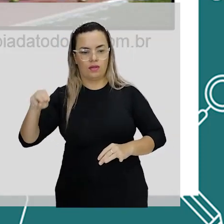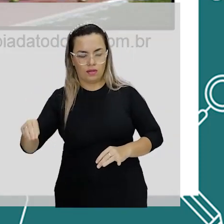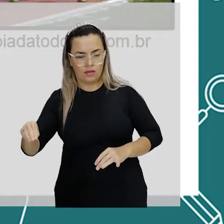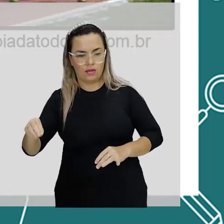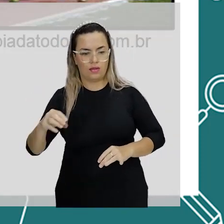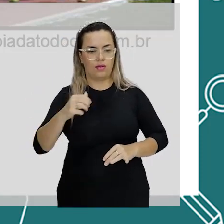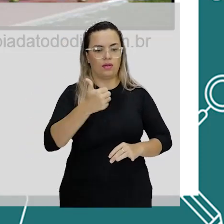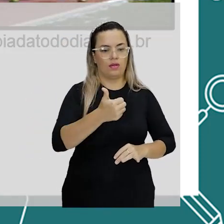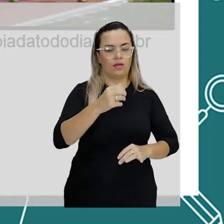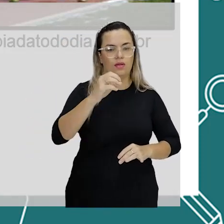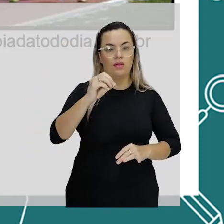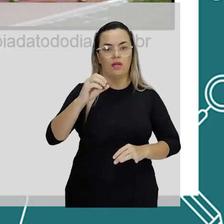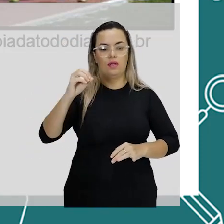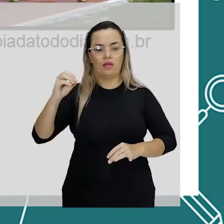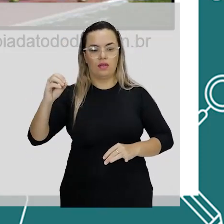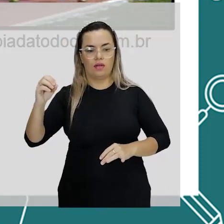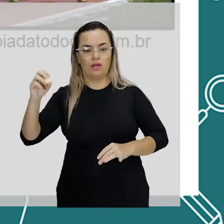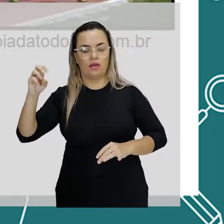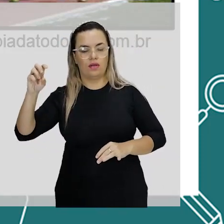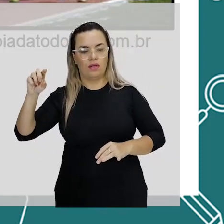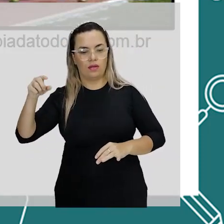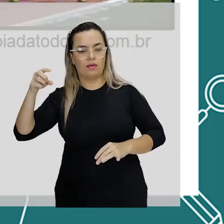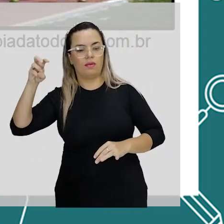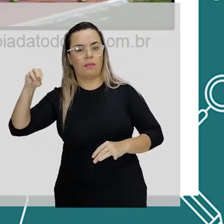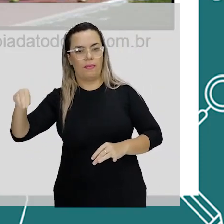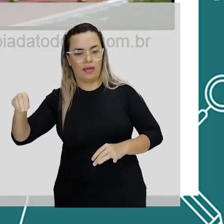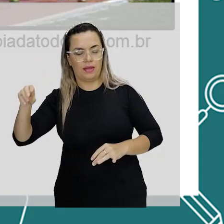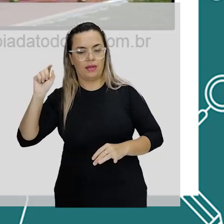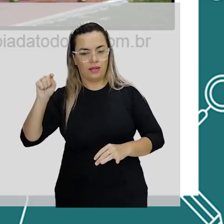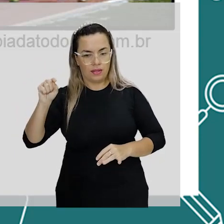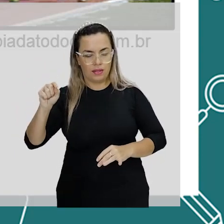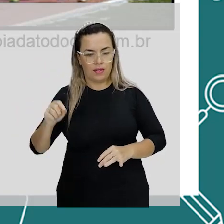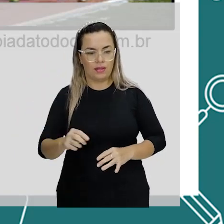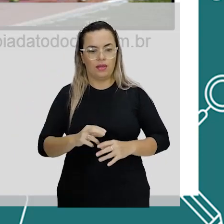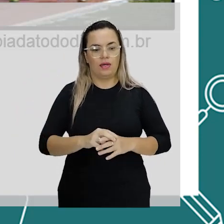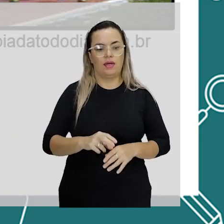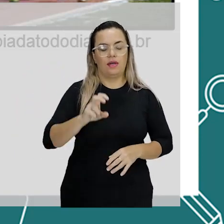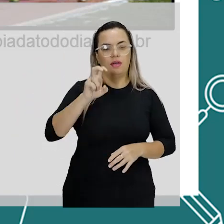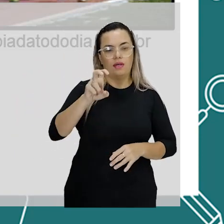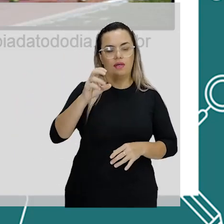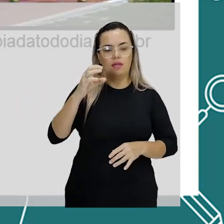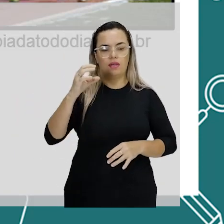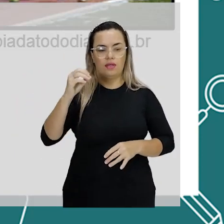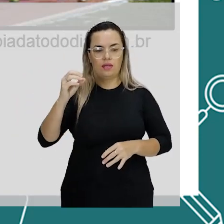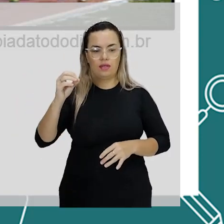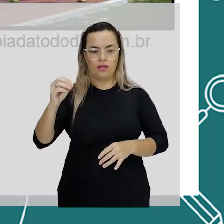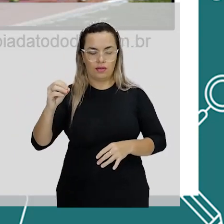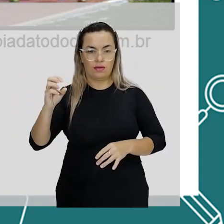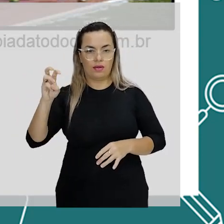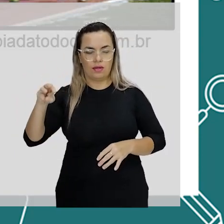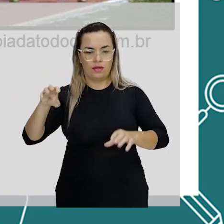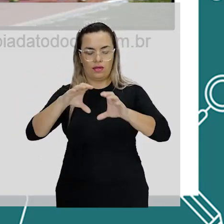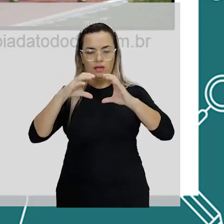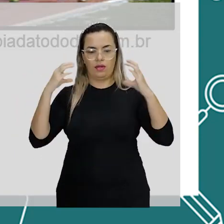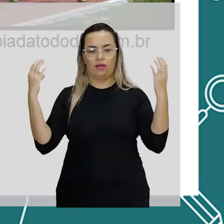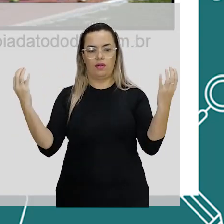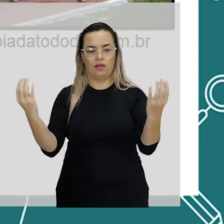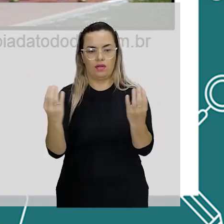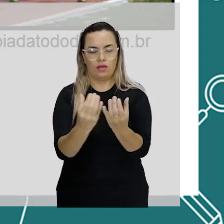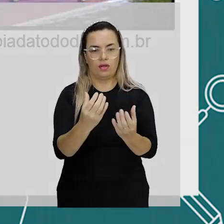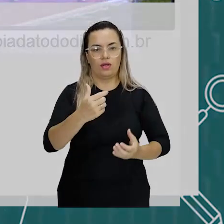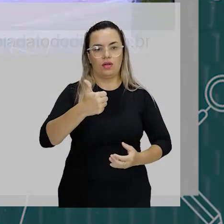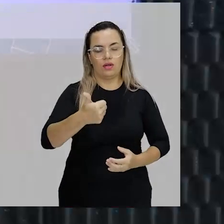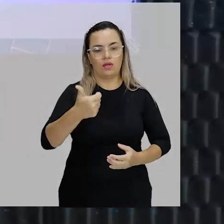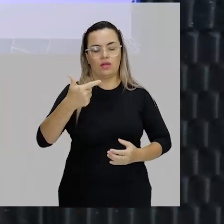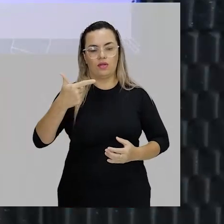metros. 5.000 metros corresponde a 12 voltas e meia na pista de atletismo. 10.000 metros, ou